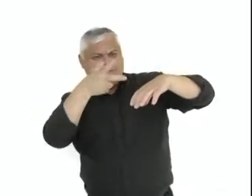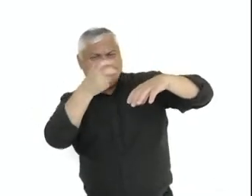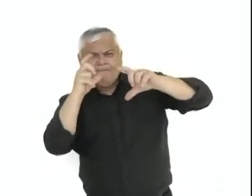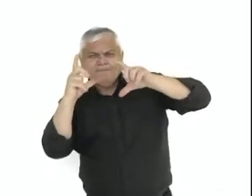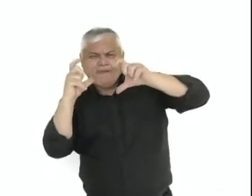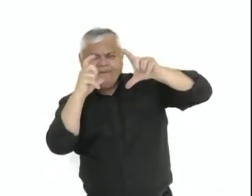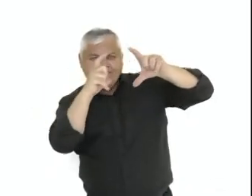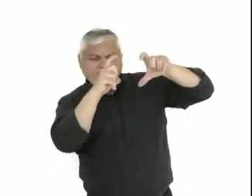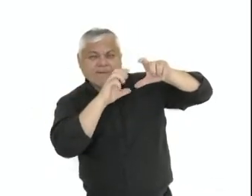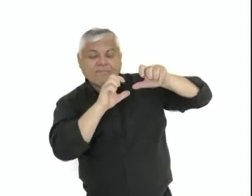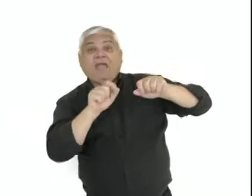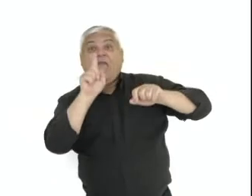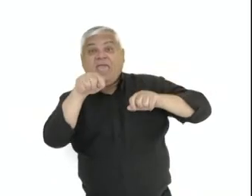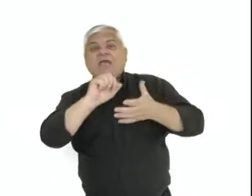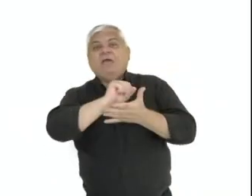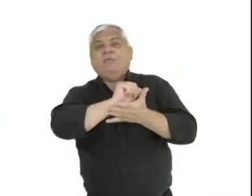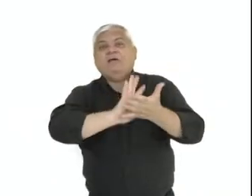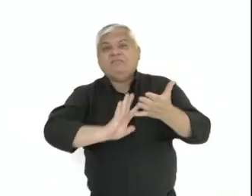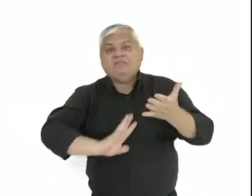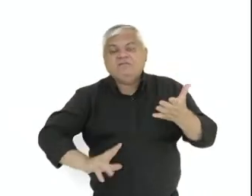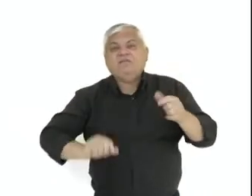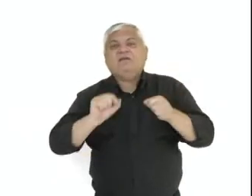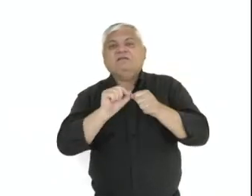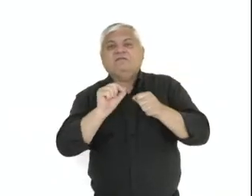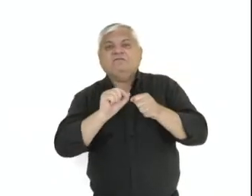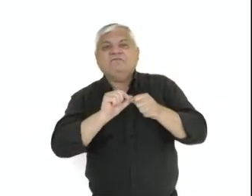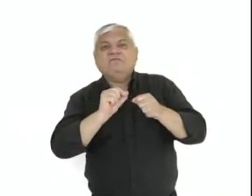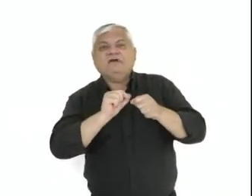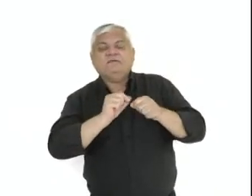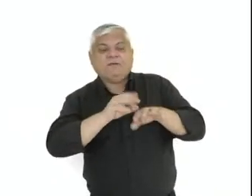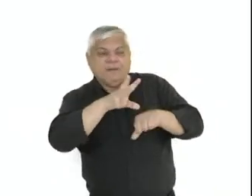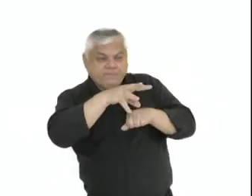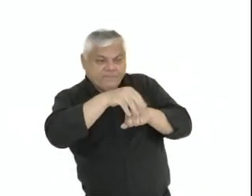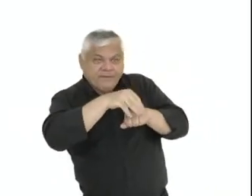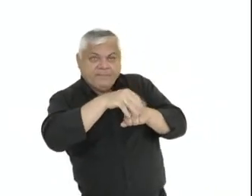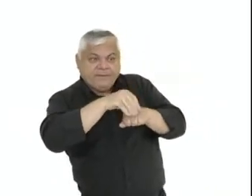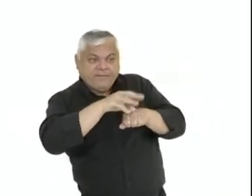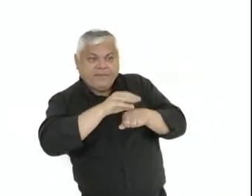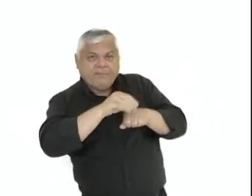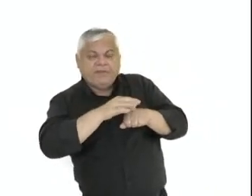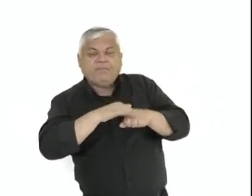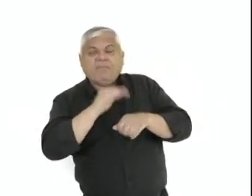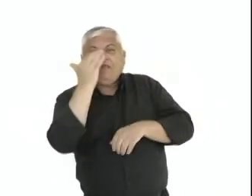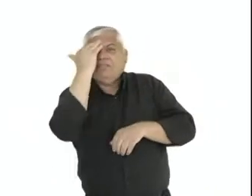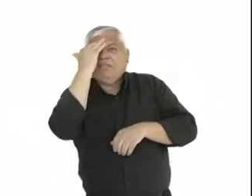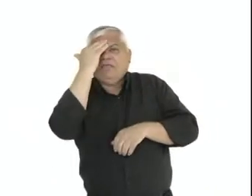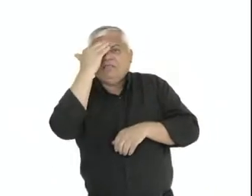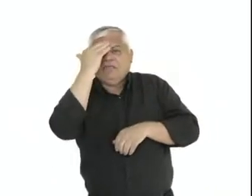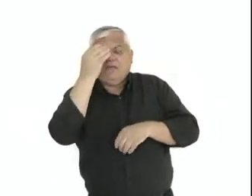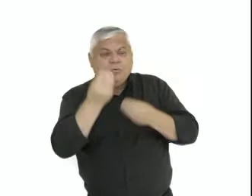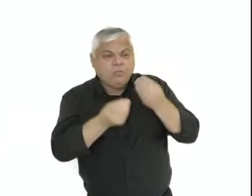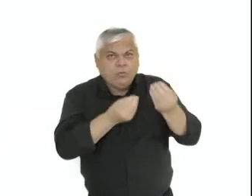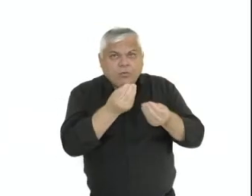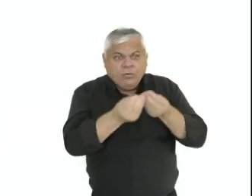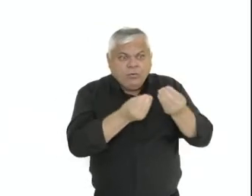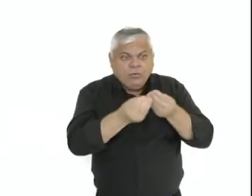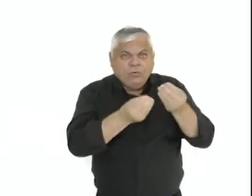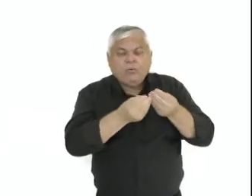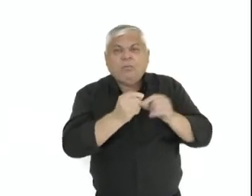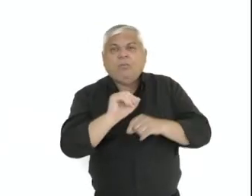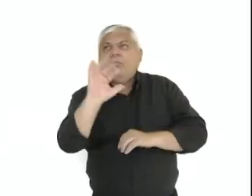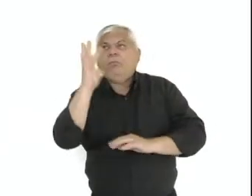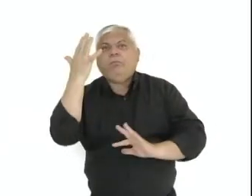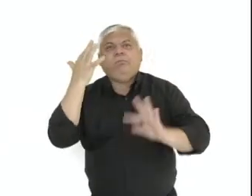de atividades realizadas para obter conhecimento e acompanhar sistematicamente a situação dos recursos